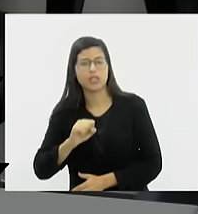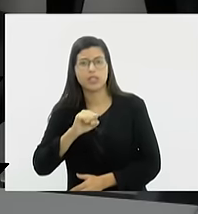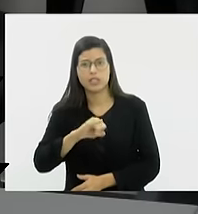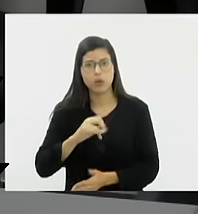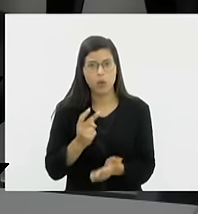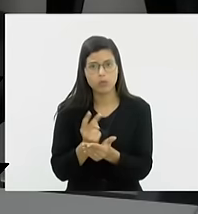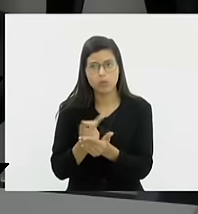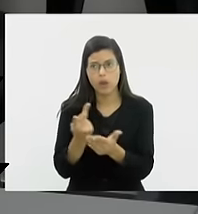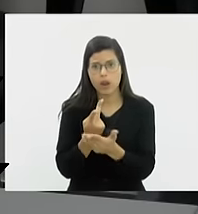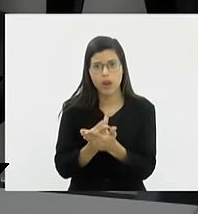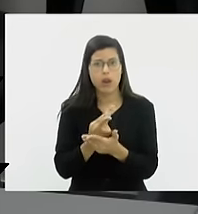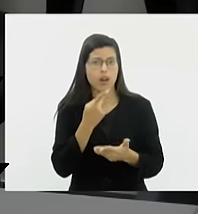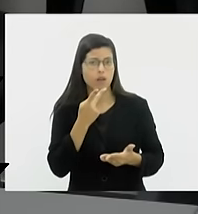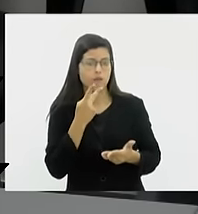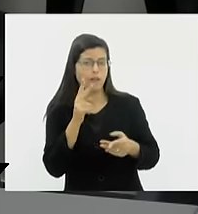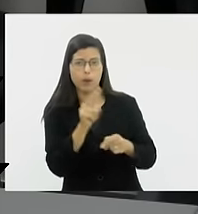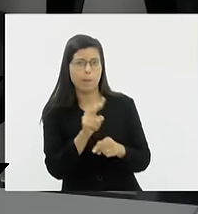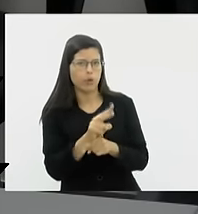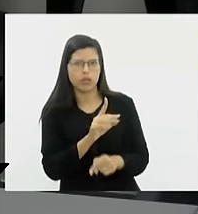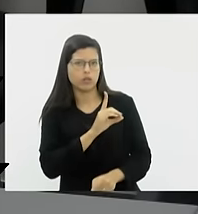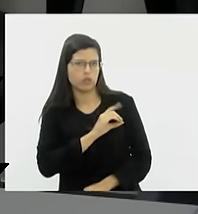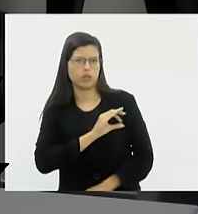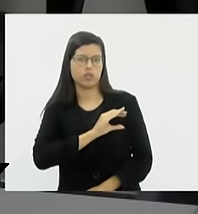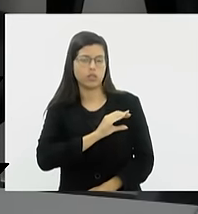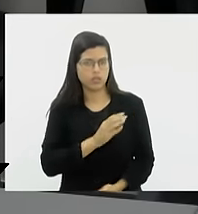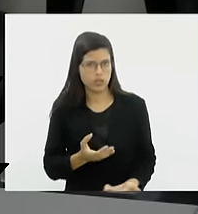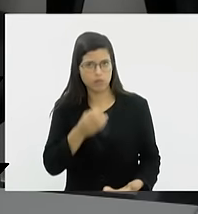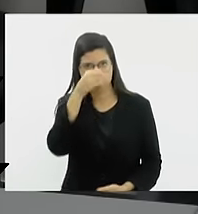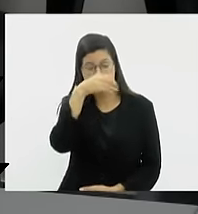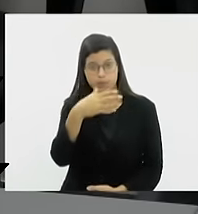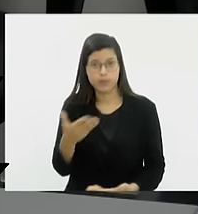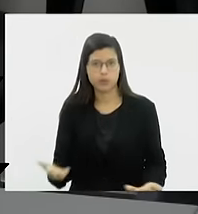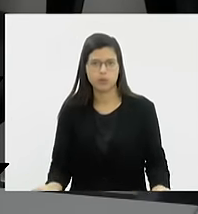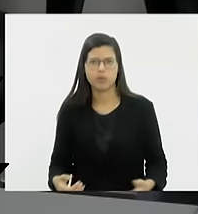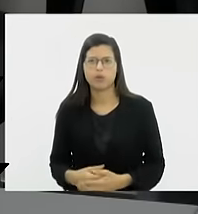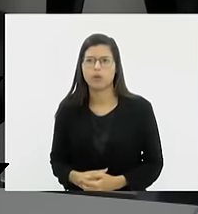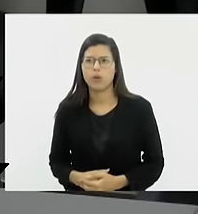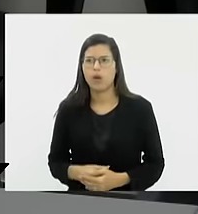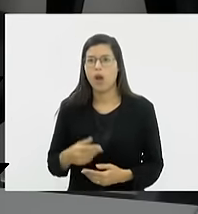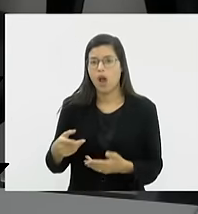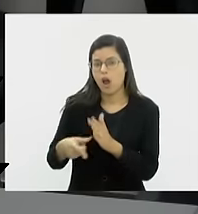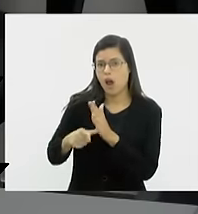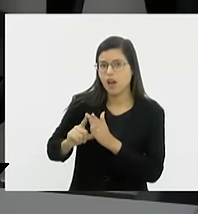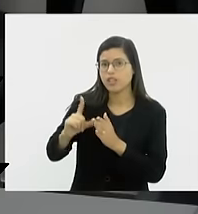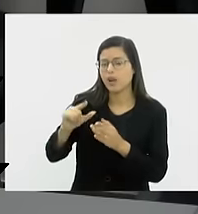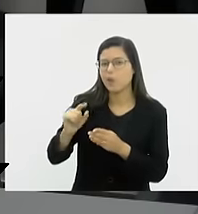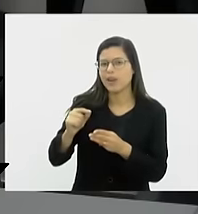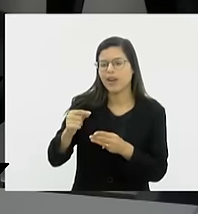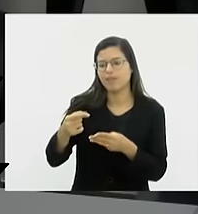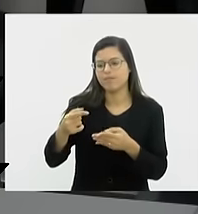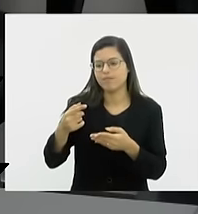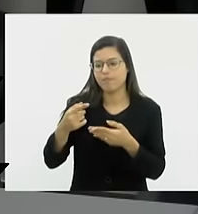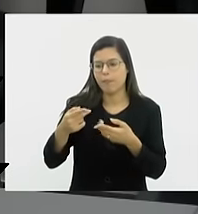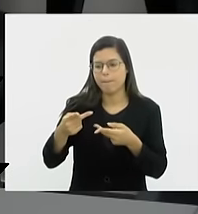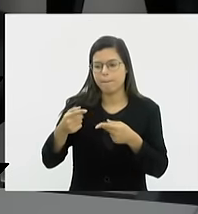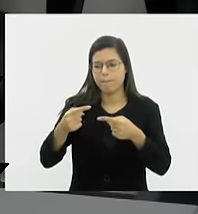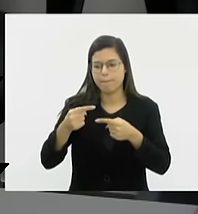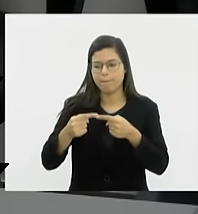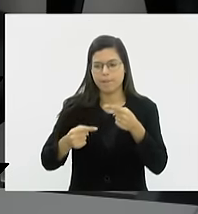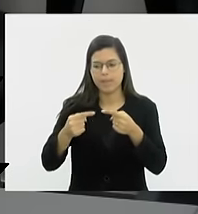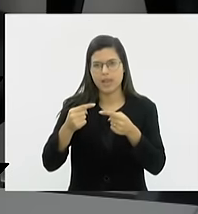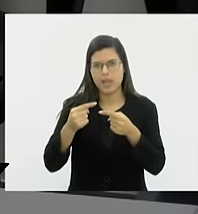sempre fala que protege tanto. É um absurdo isso. Antigamente, a alegação era o pedágio. Acabou o pedágio. O que aconteceu de melhoria de